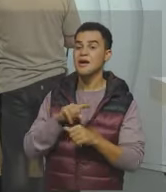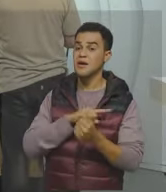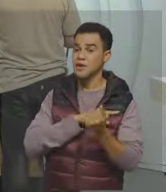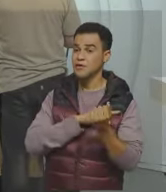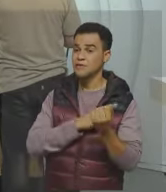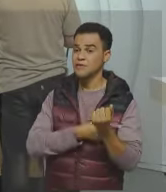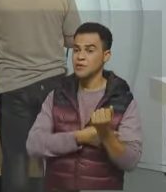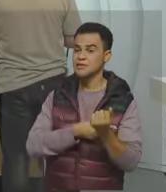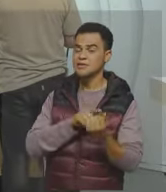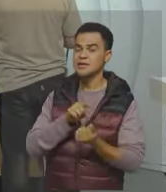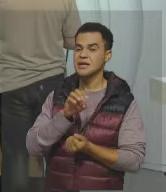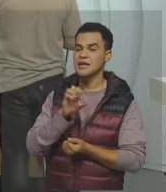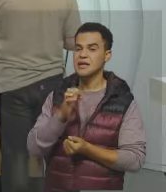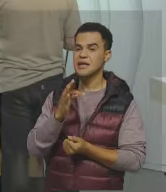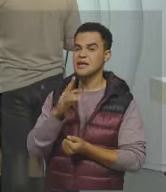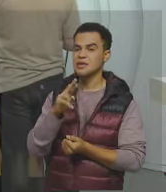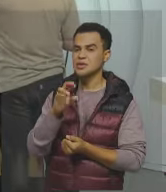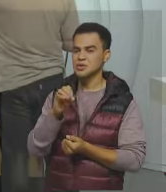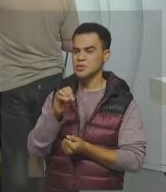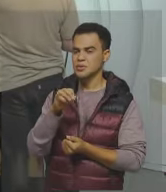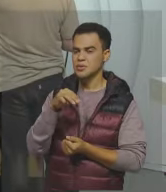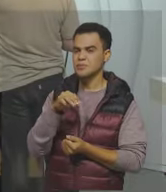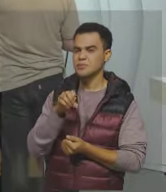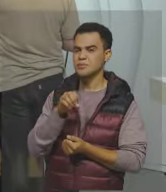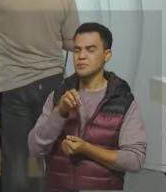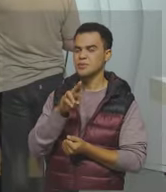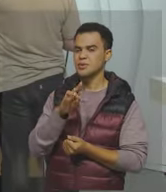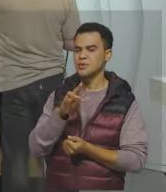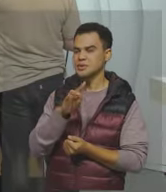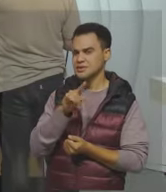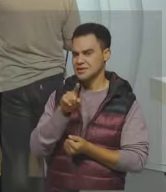que tensão, quase, tá? Então, a gente pode dizer que é